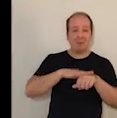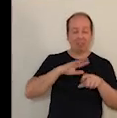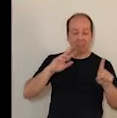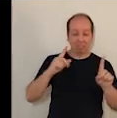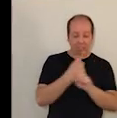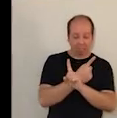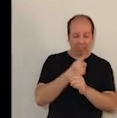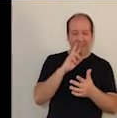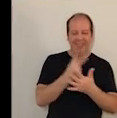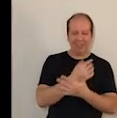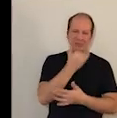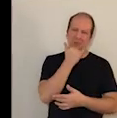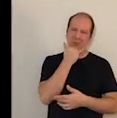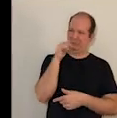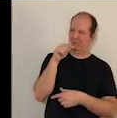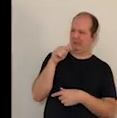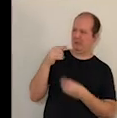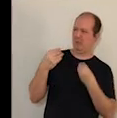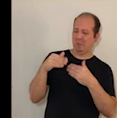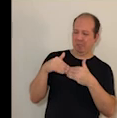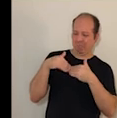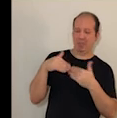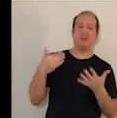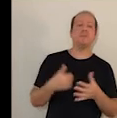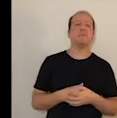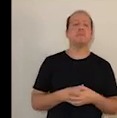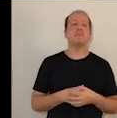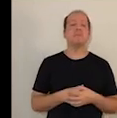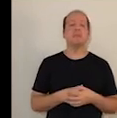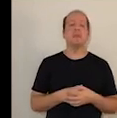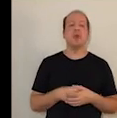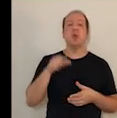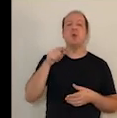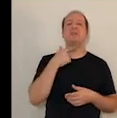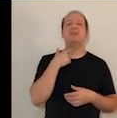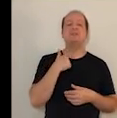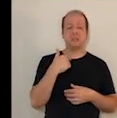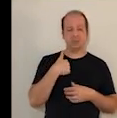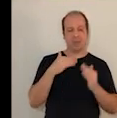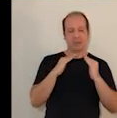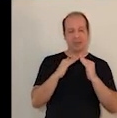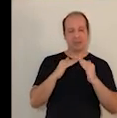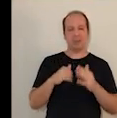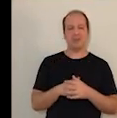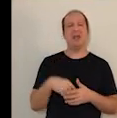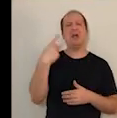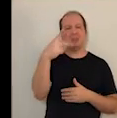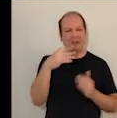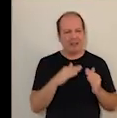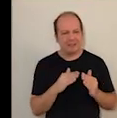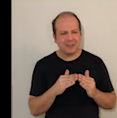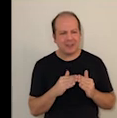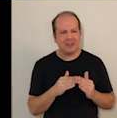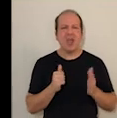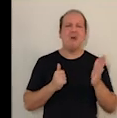Volpone, uma raposa que acabou por prender o rabo na própria armadilha. Para com os diabos. O que deseja